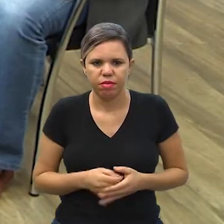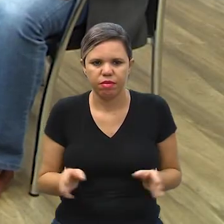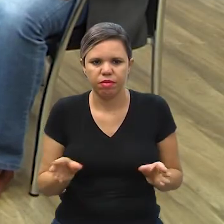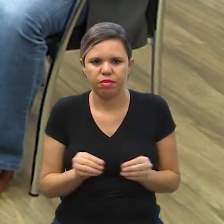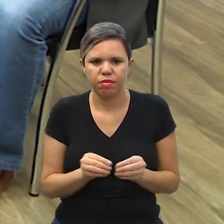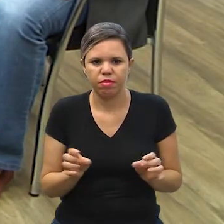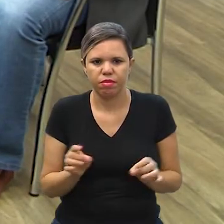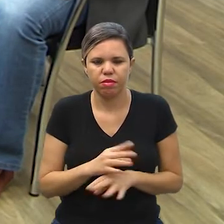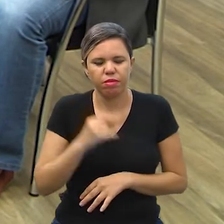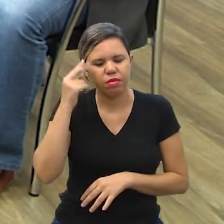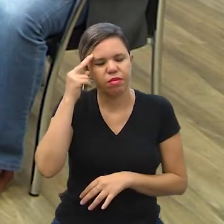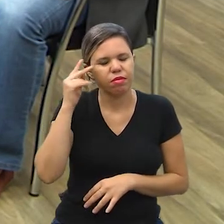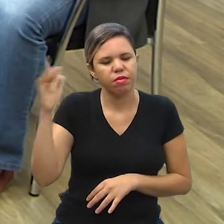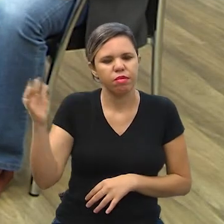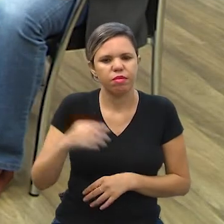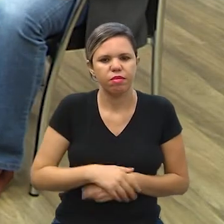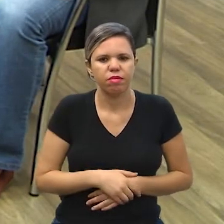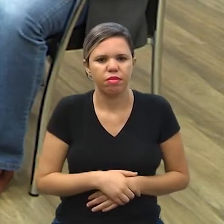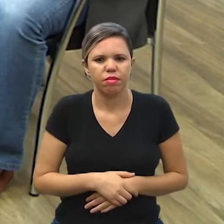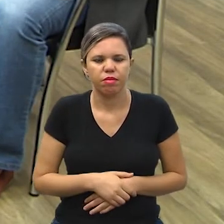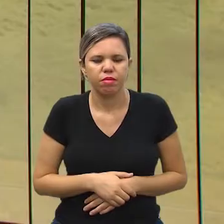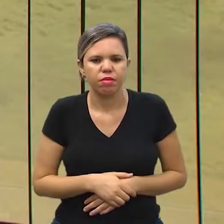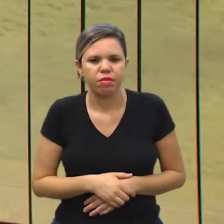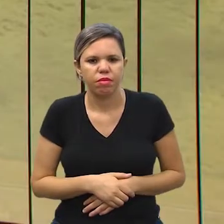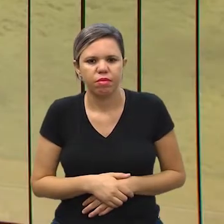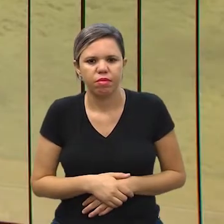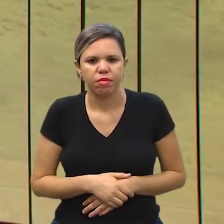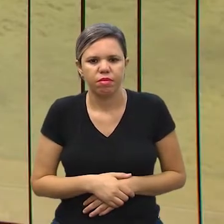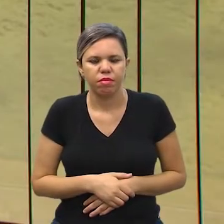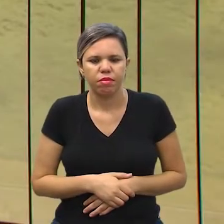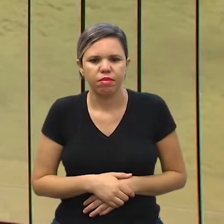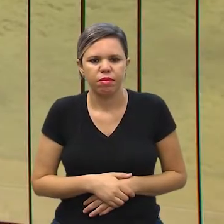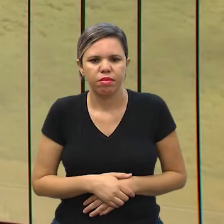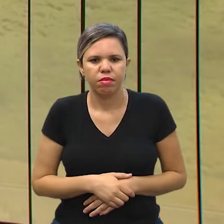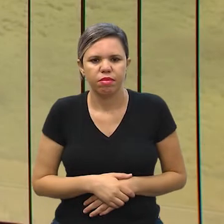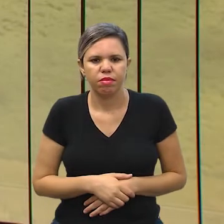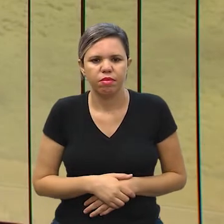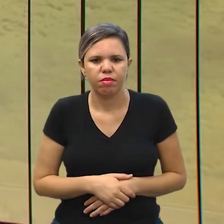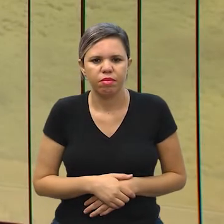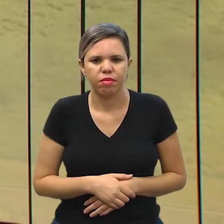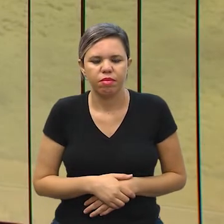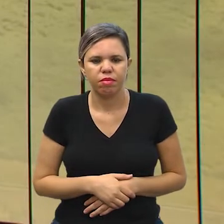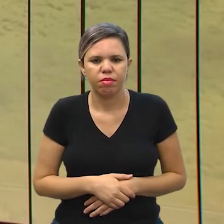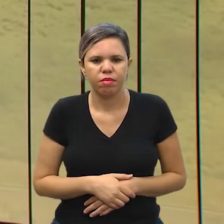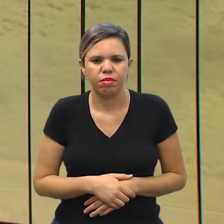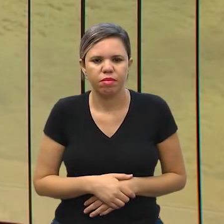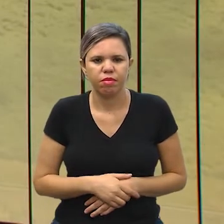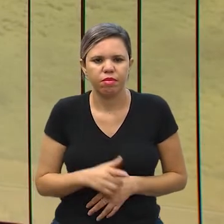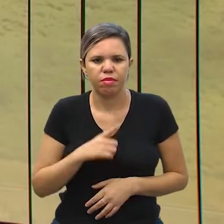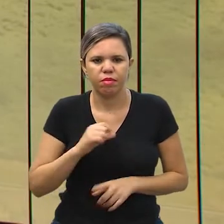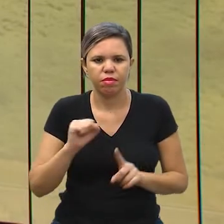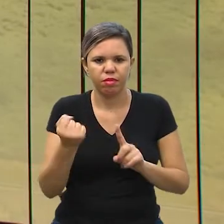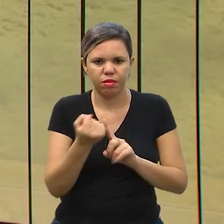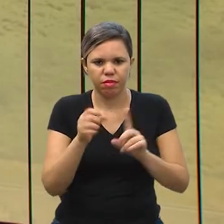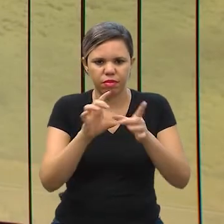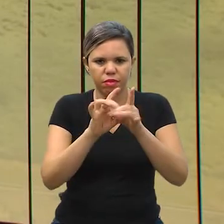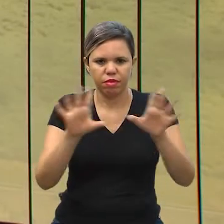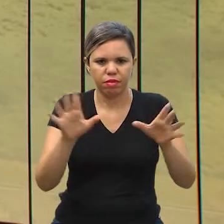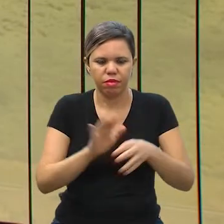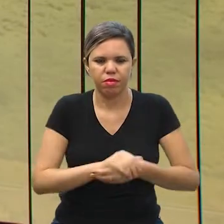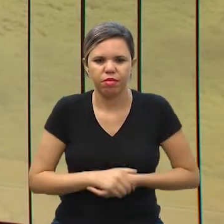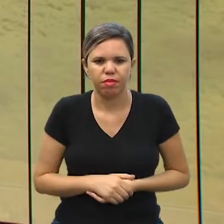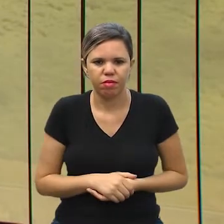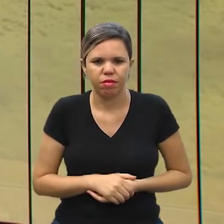e para a gente poder encerrar um sonho um sonho o socialismo de